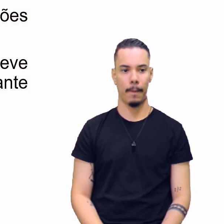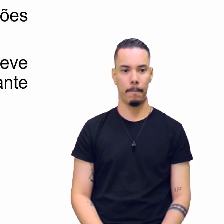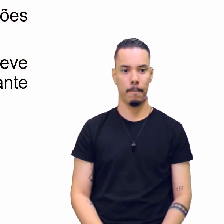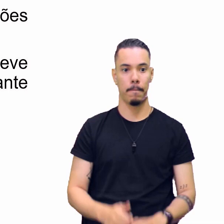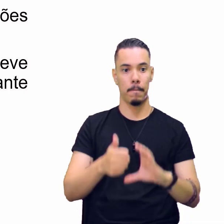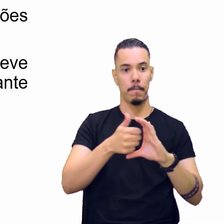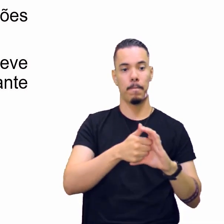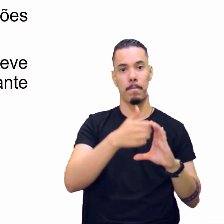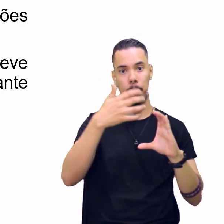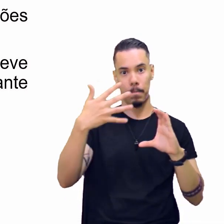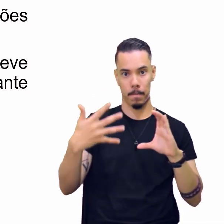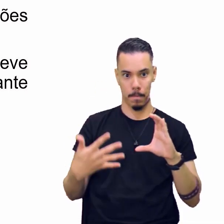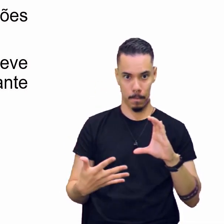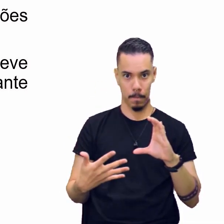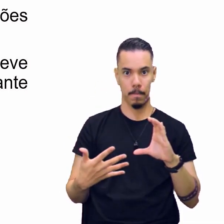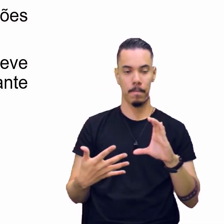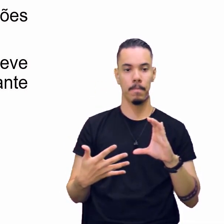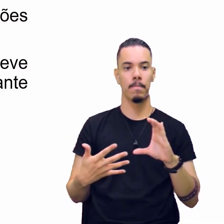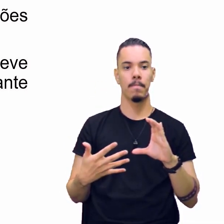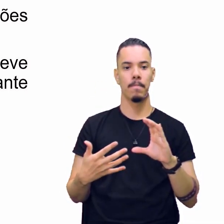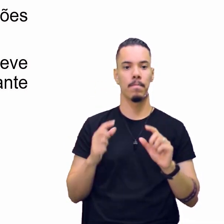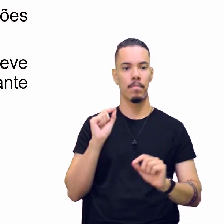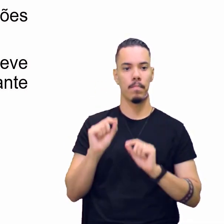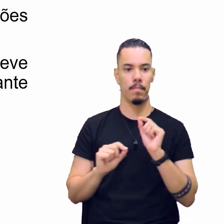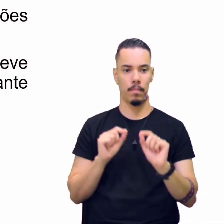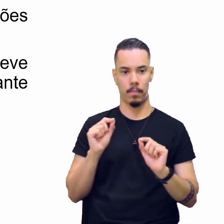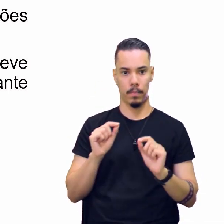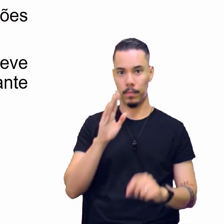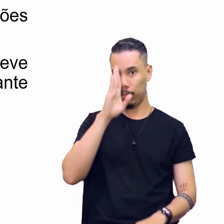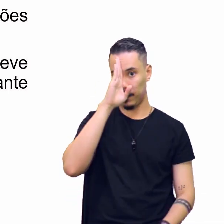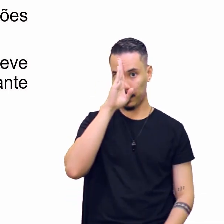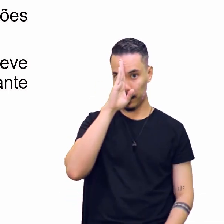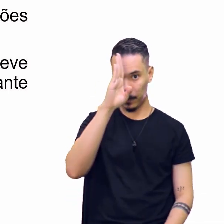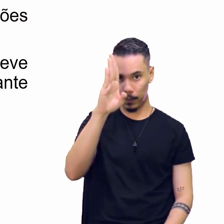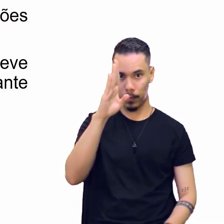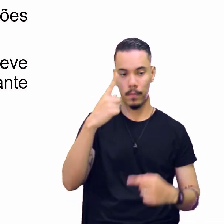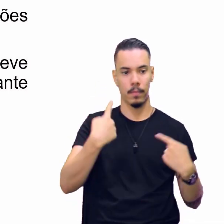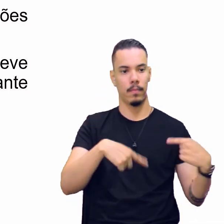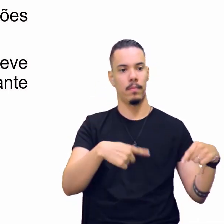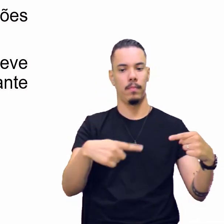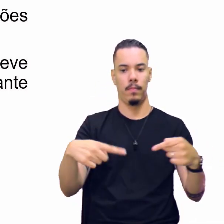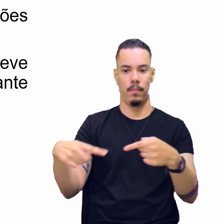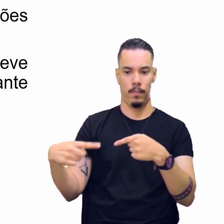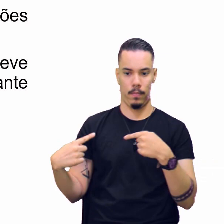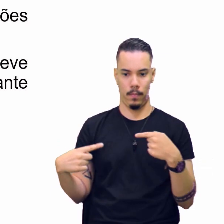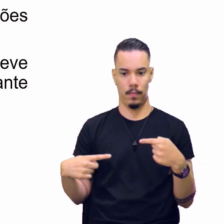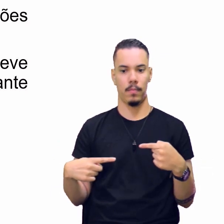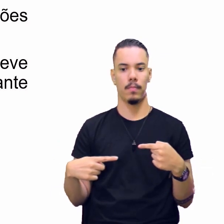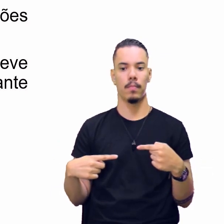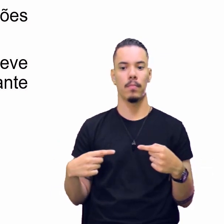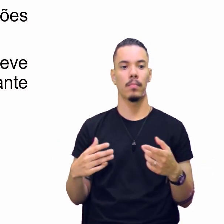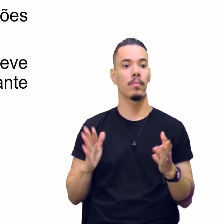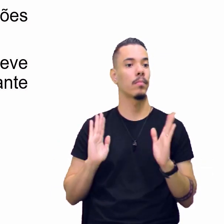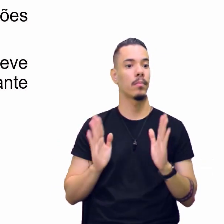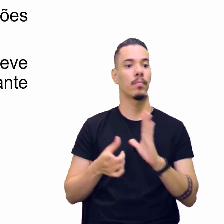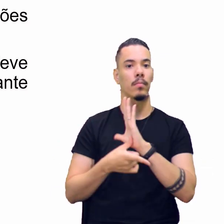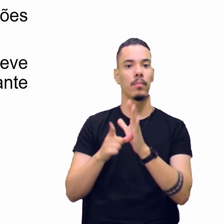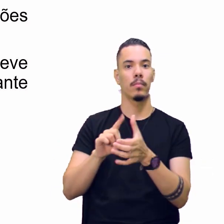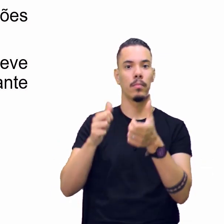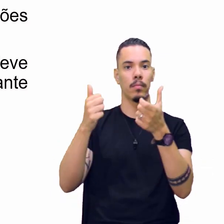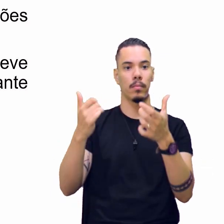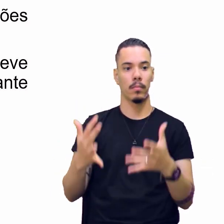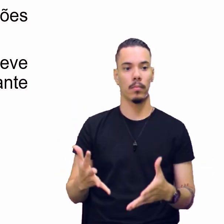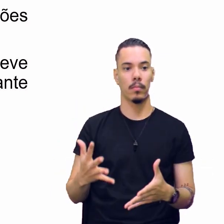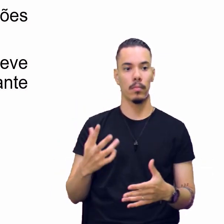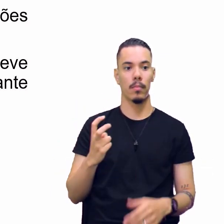As características, vamos lá aqui, a questão da característica principal do debate. Então, já foi falado que é a questão da